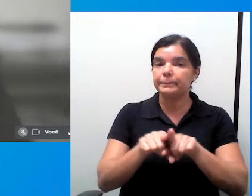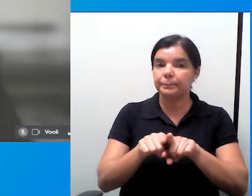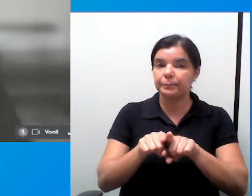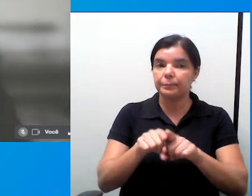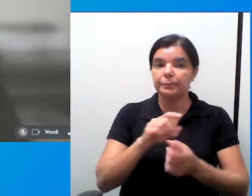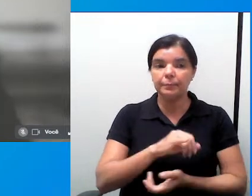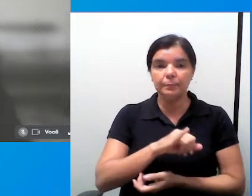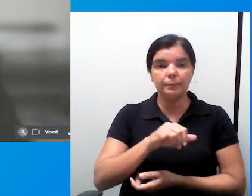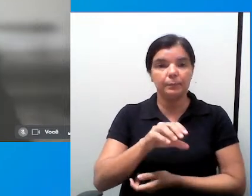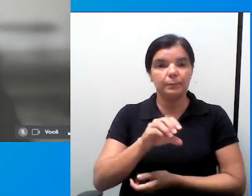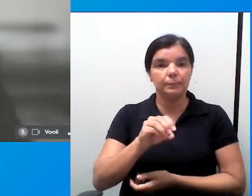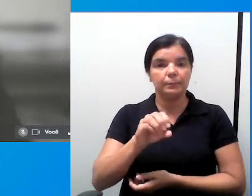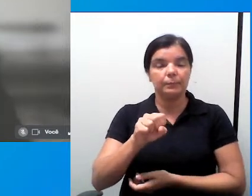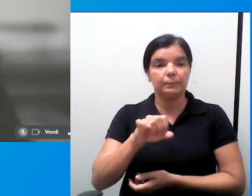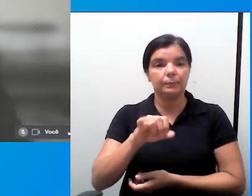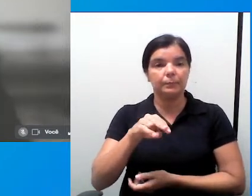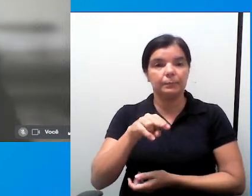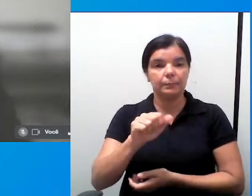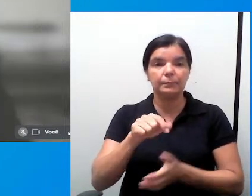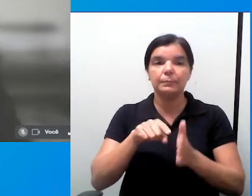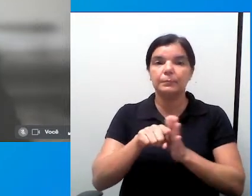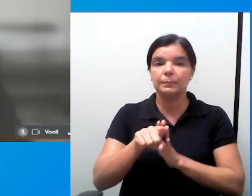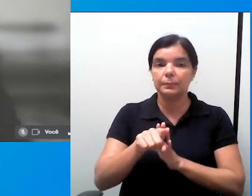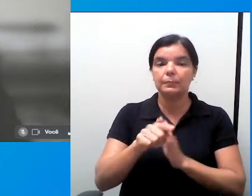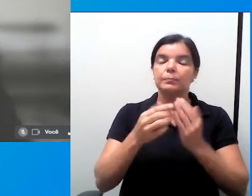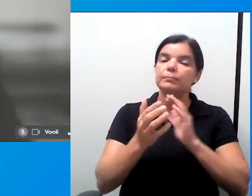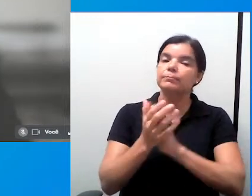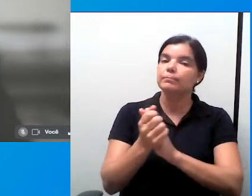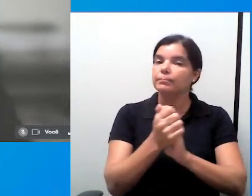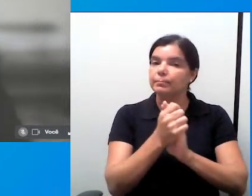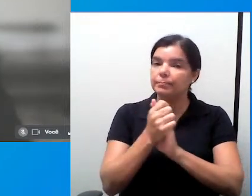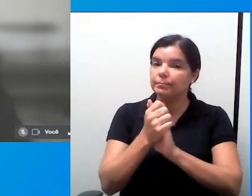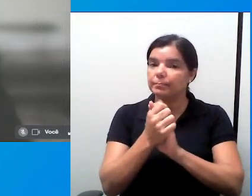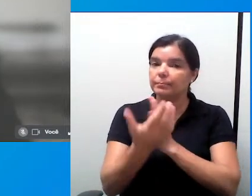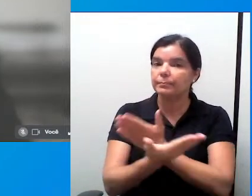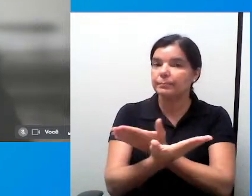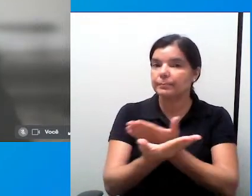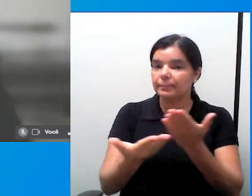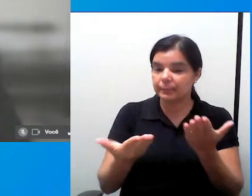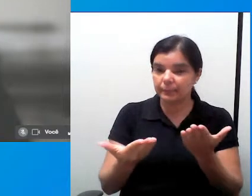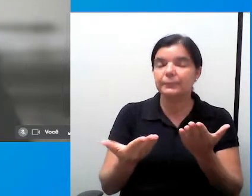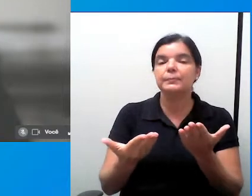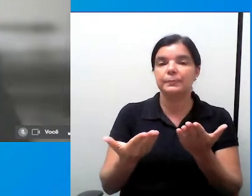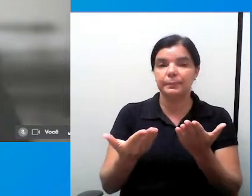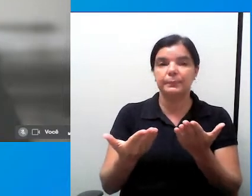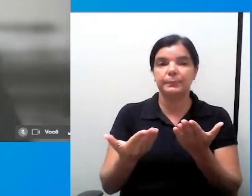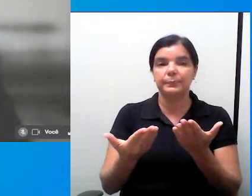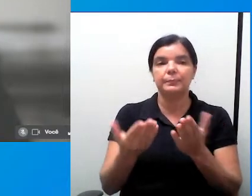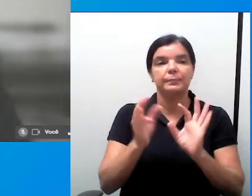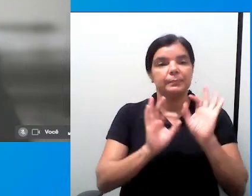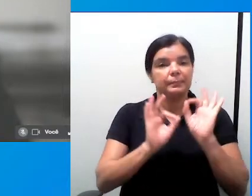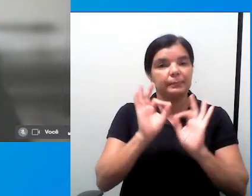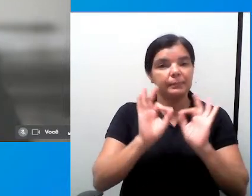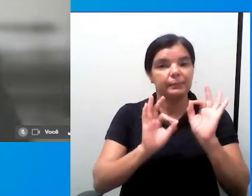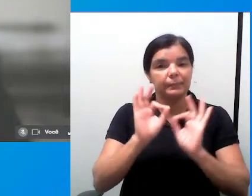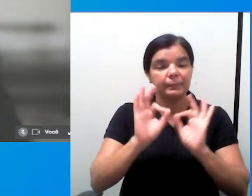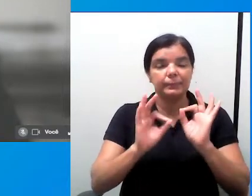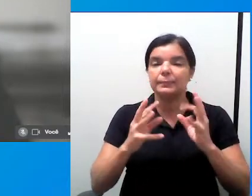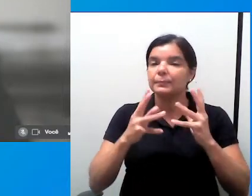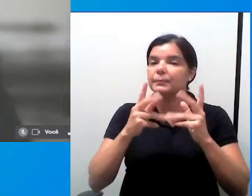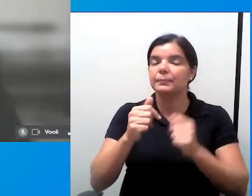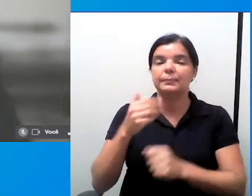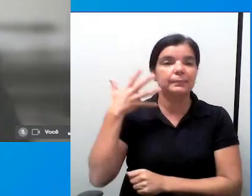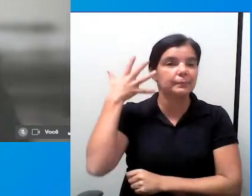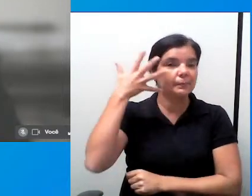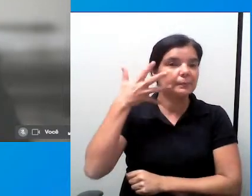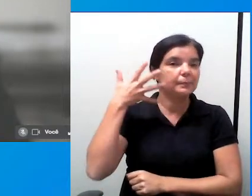Josinha, ela parabeniza a todos pela organização do evento, parabeniza todos os palestrantes, né, que foi um